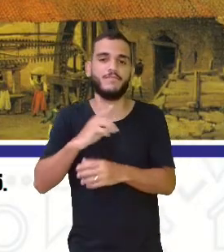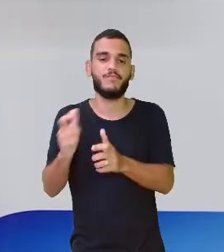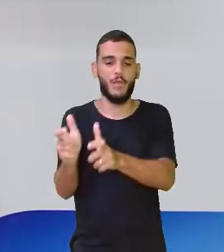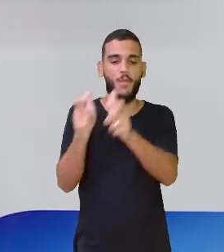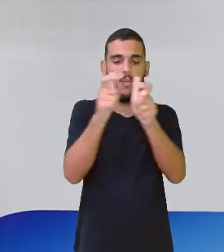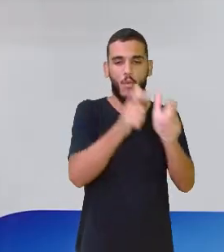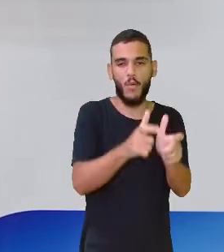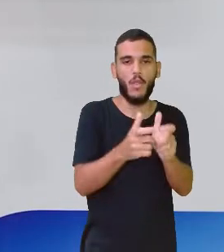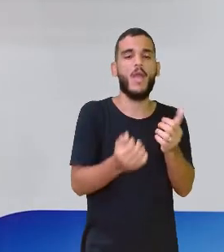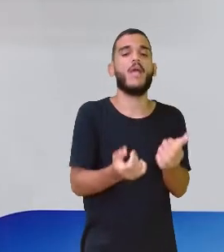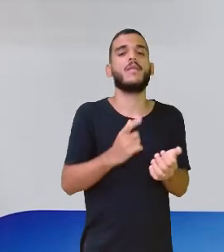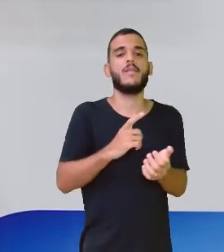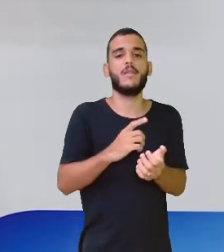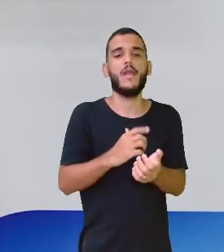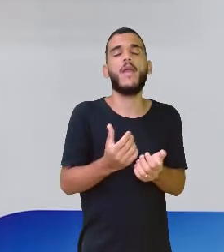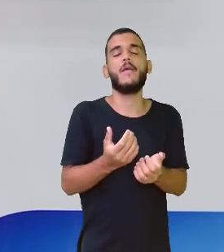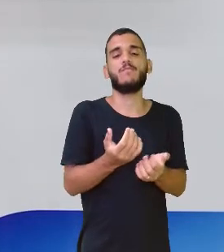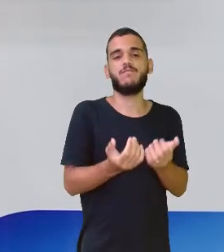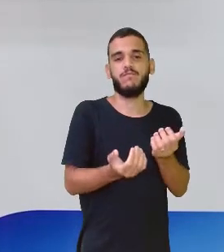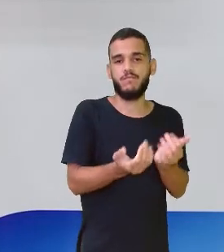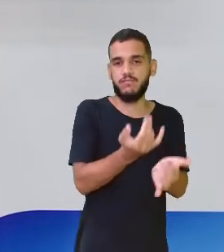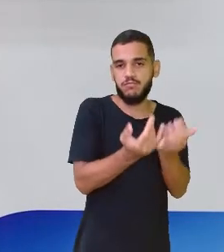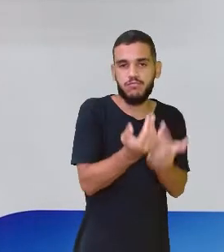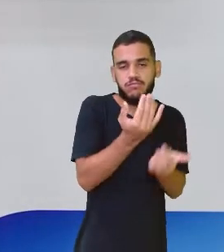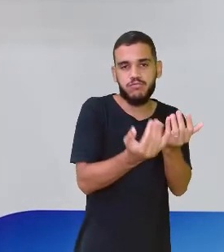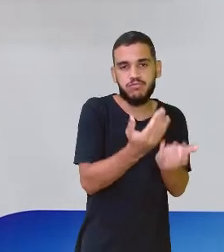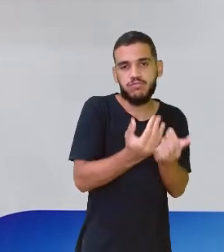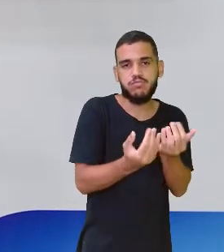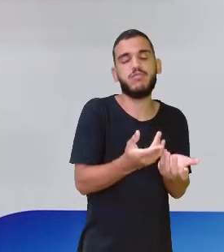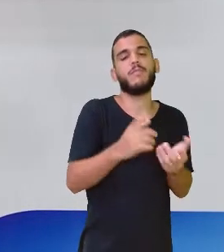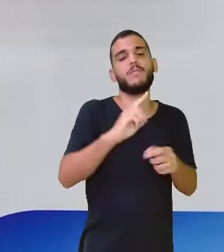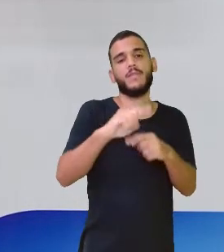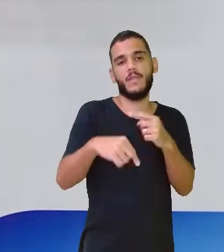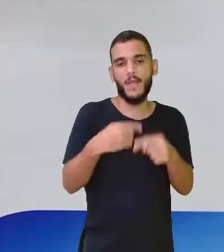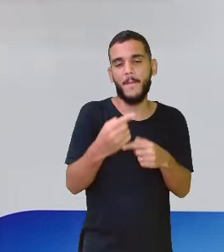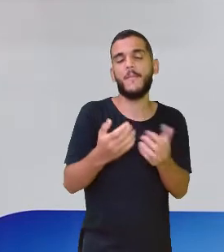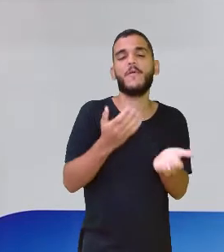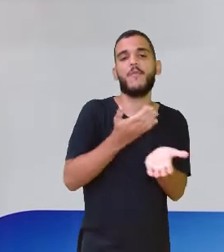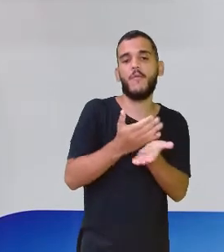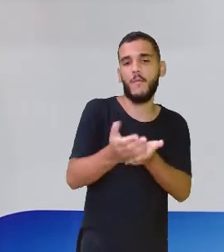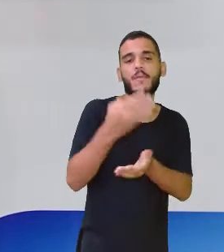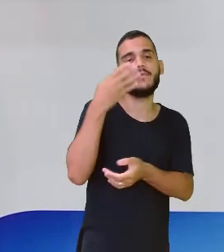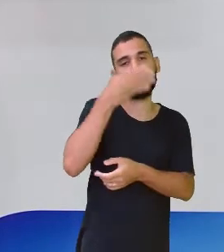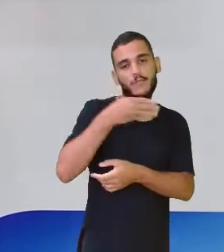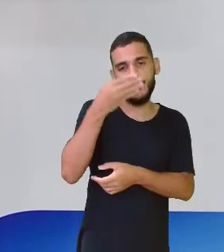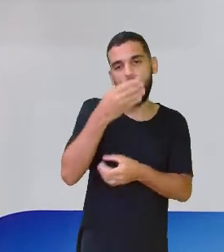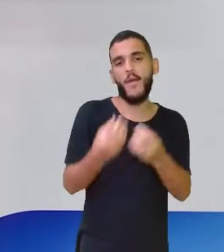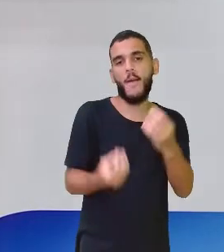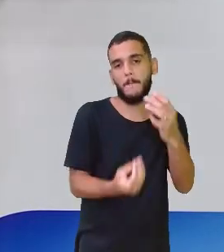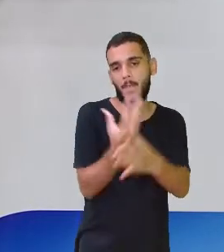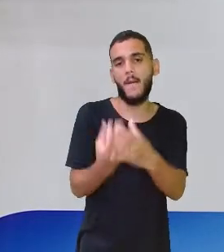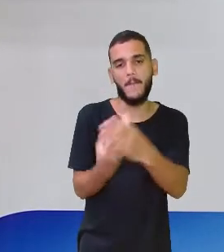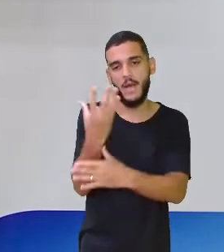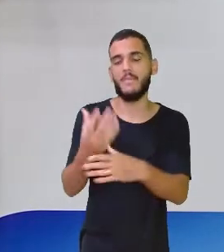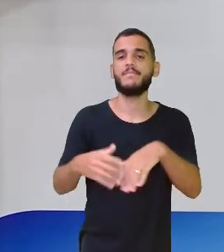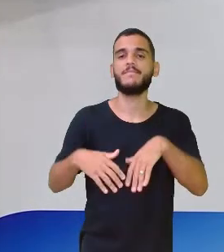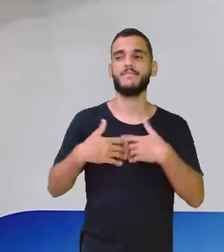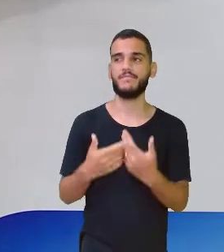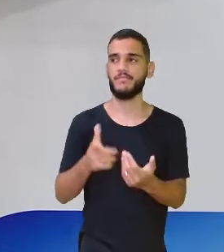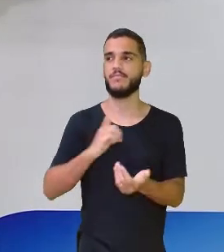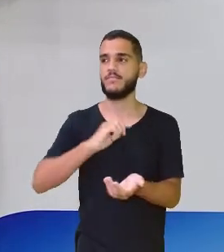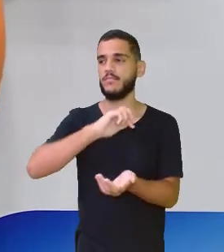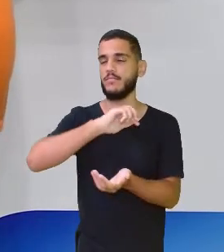ser fervido ali, tirar as impurezas e começar a produção do açúcar. Aqui, observa aqui, a gente tem